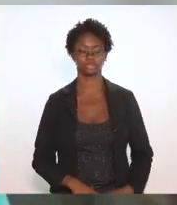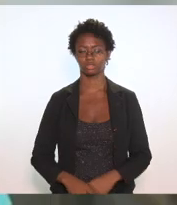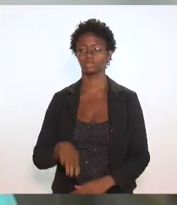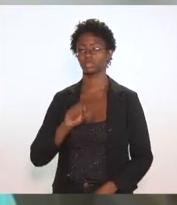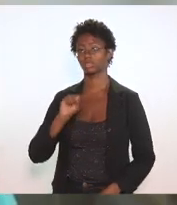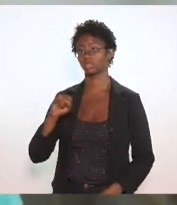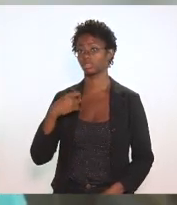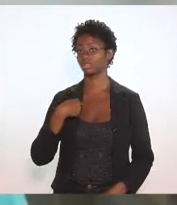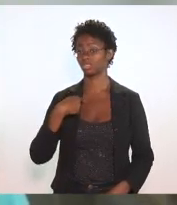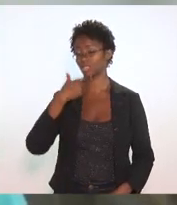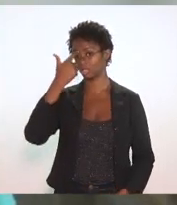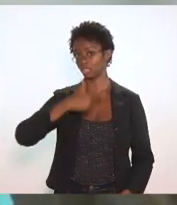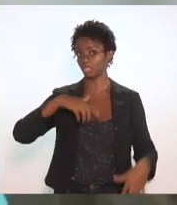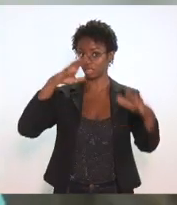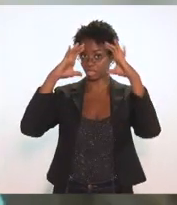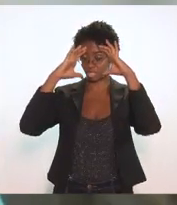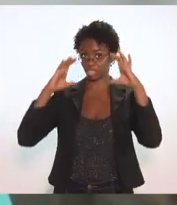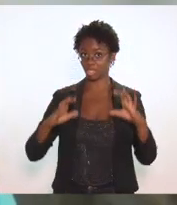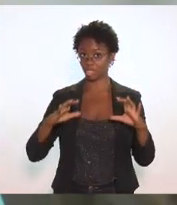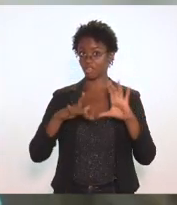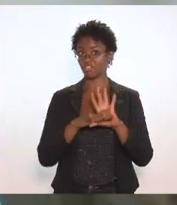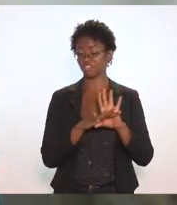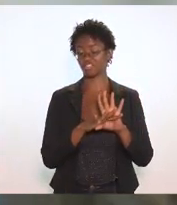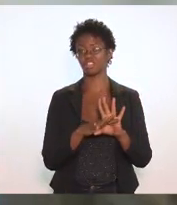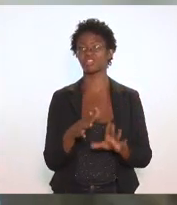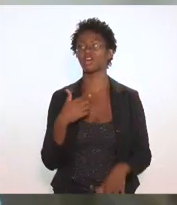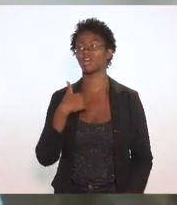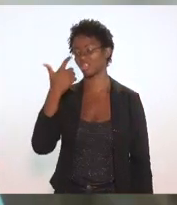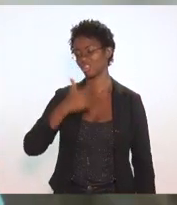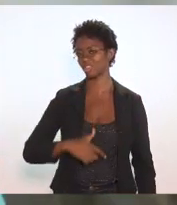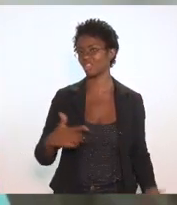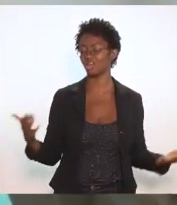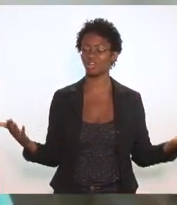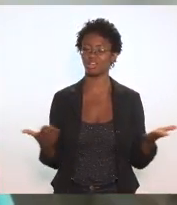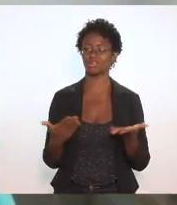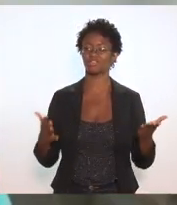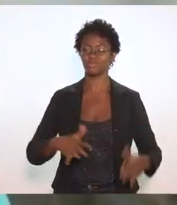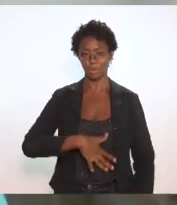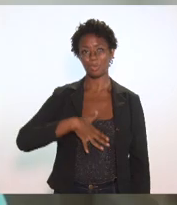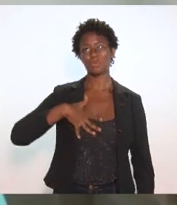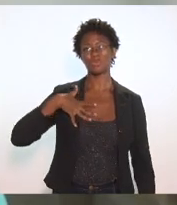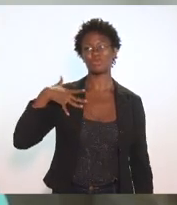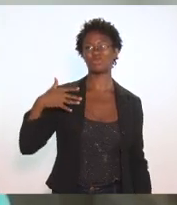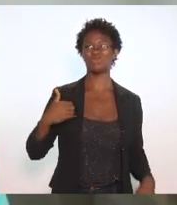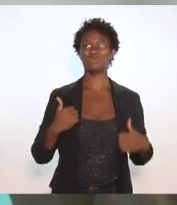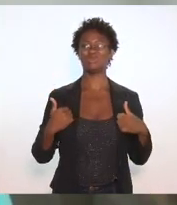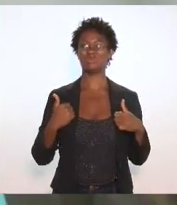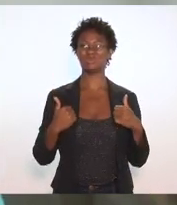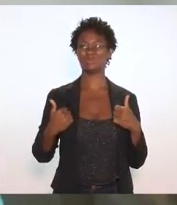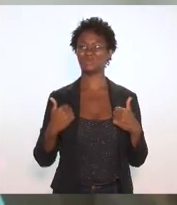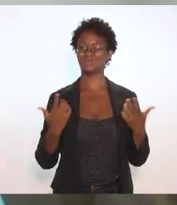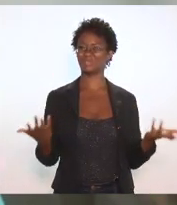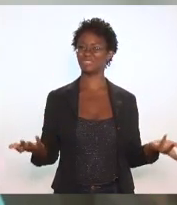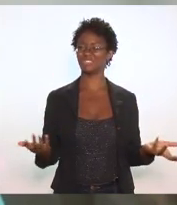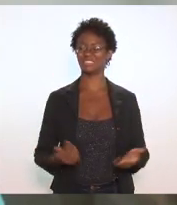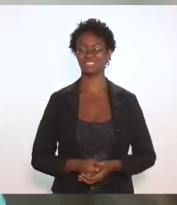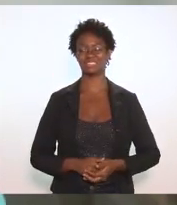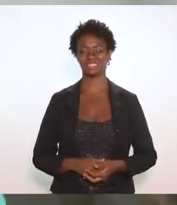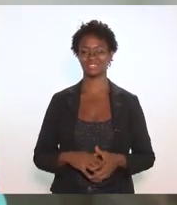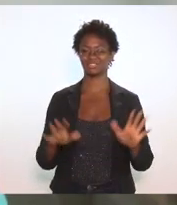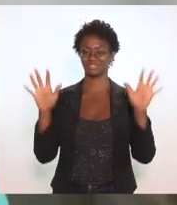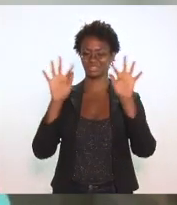cidadão duque caxiense, estaria hoje orgulhoso, porque